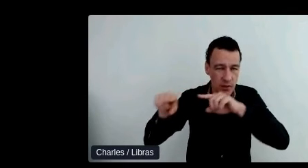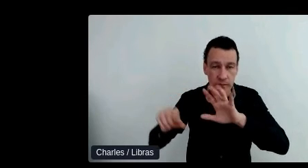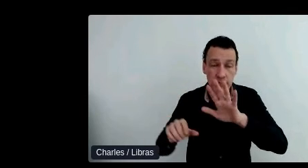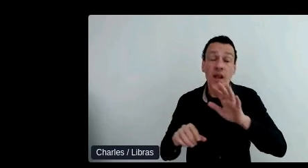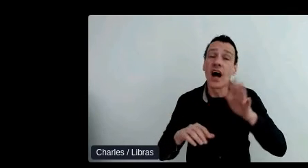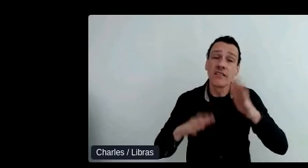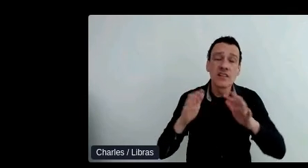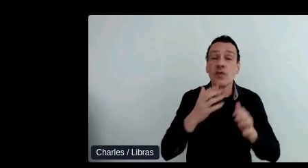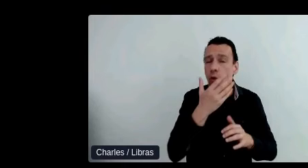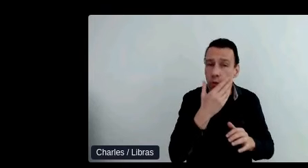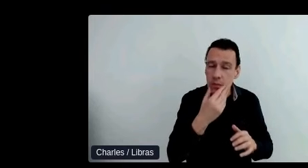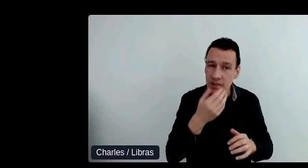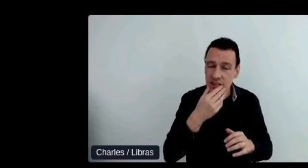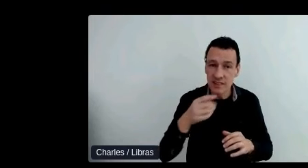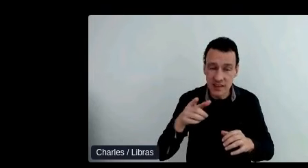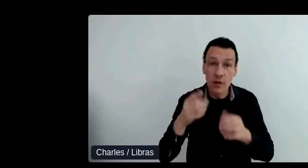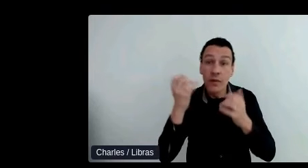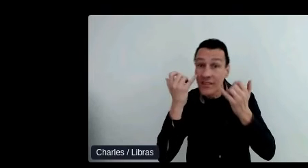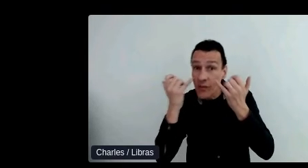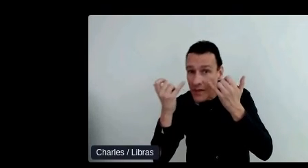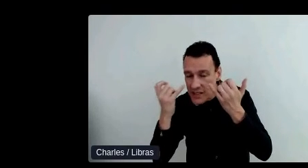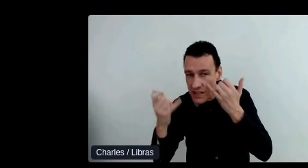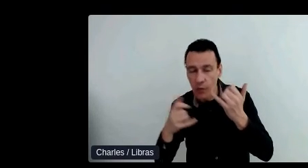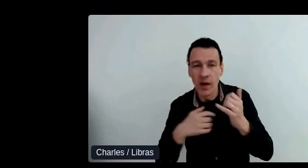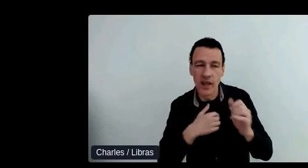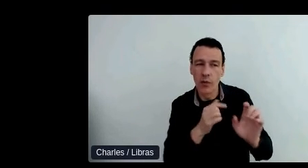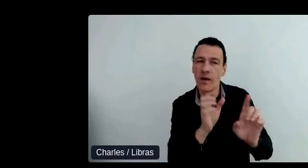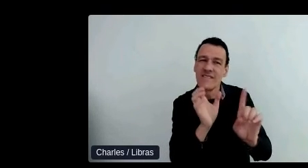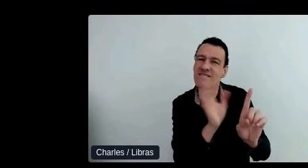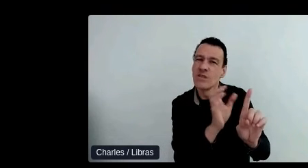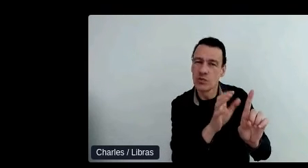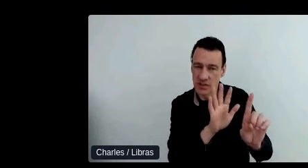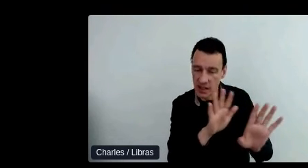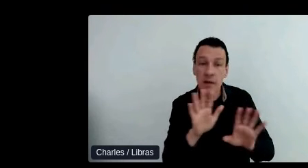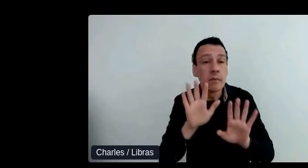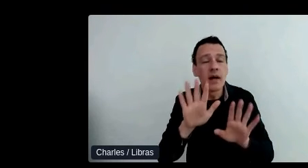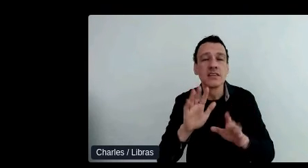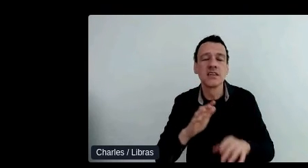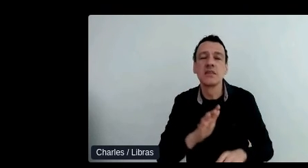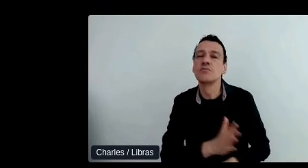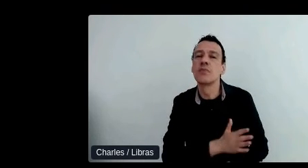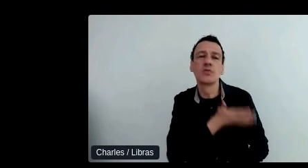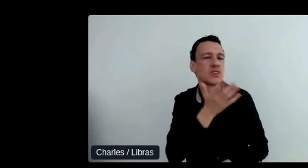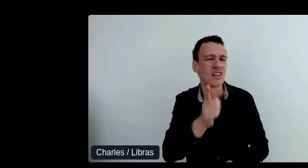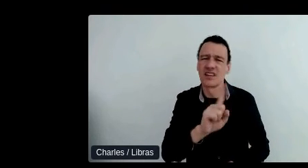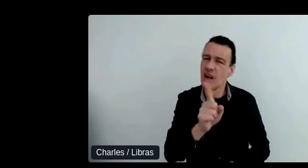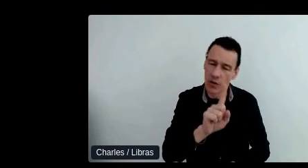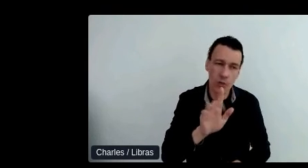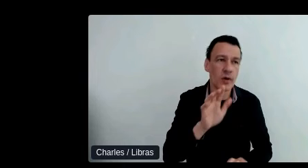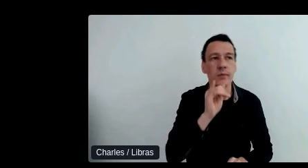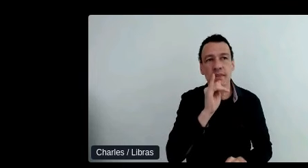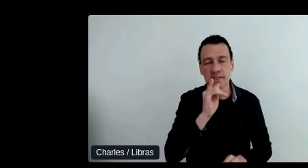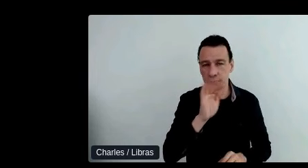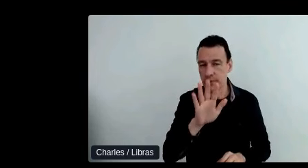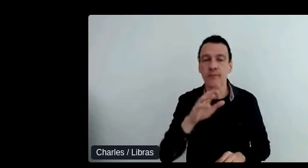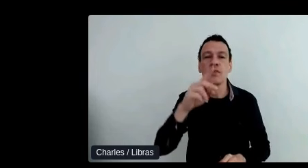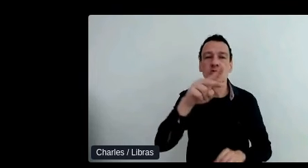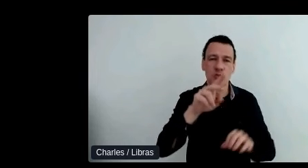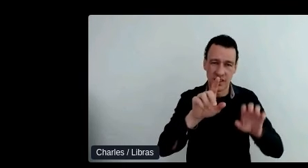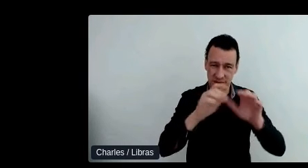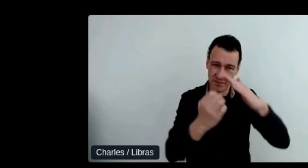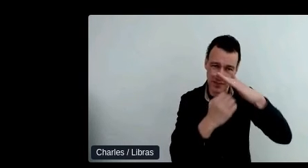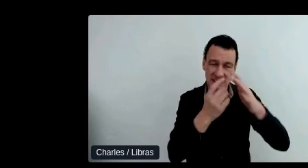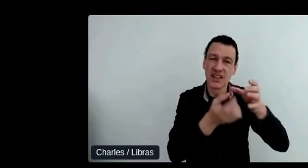de preconceito. Vamos supor que a empresa de vocês criou uma máquina que